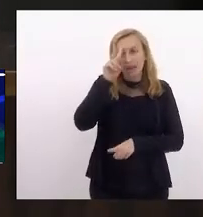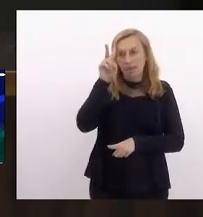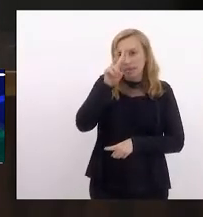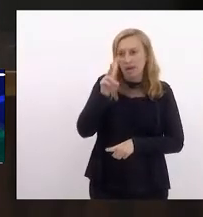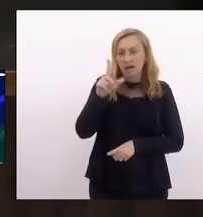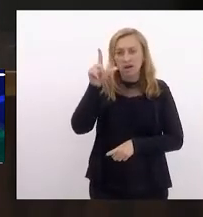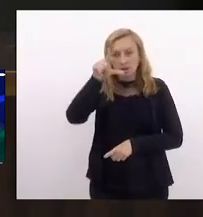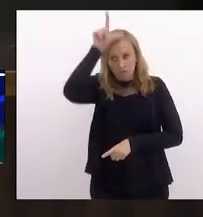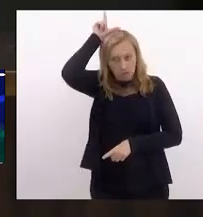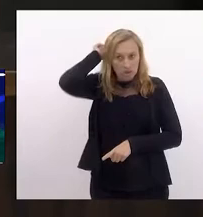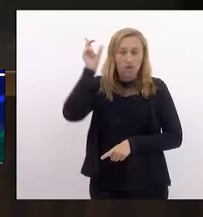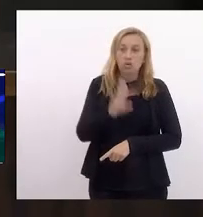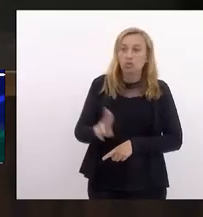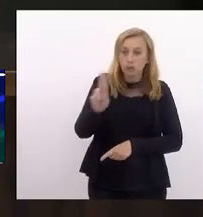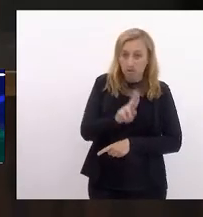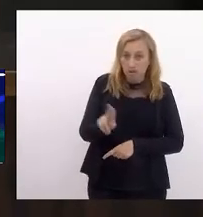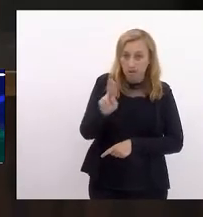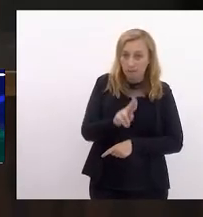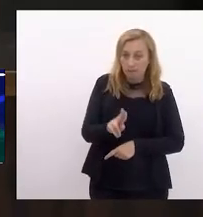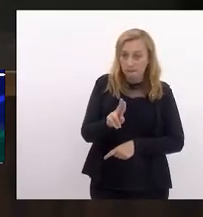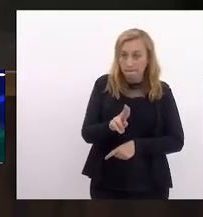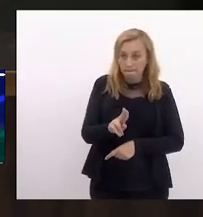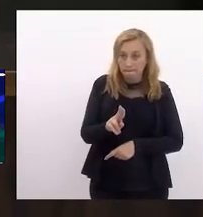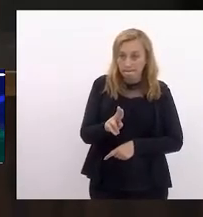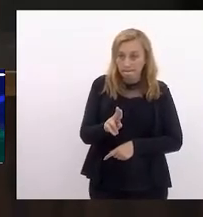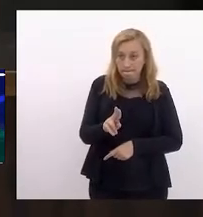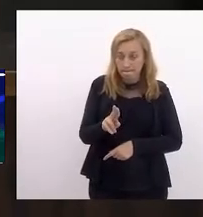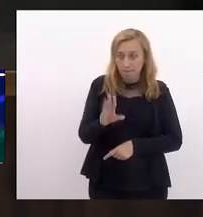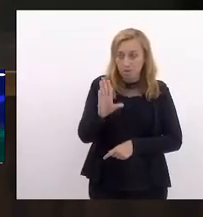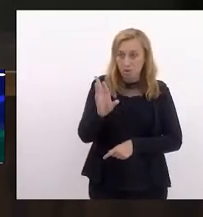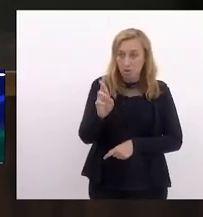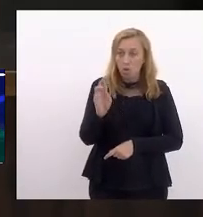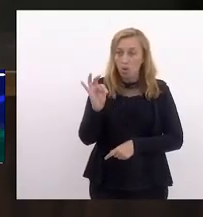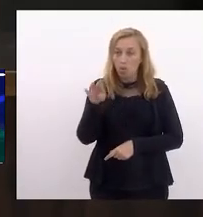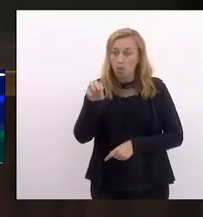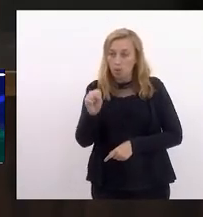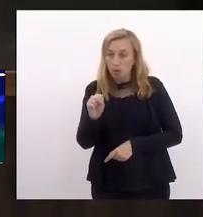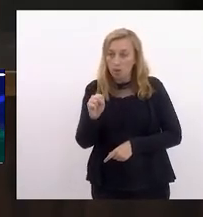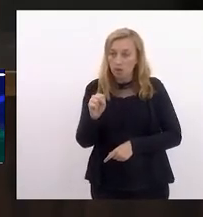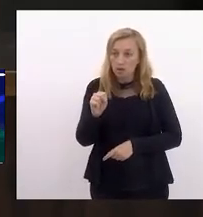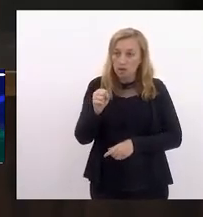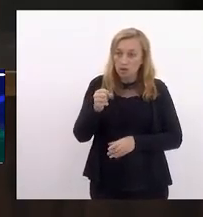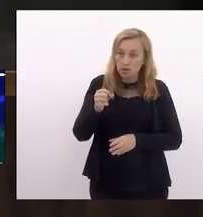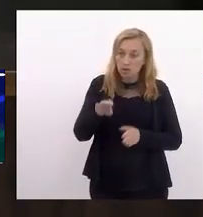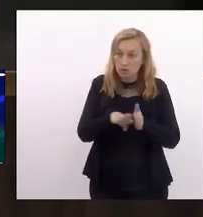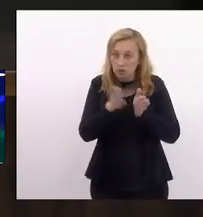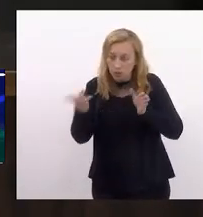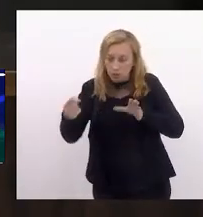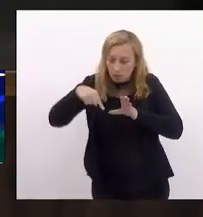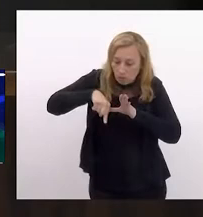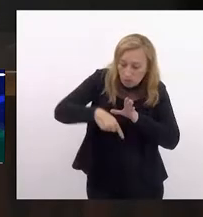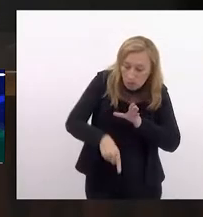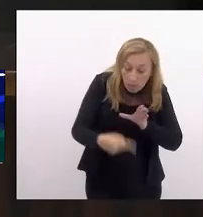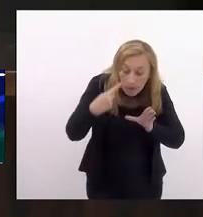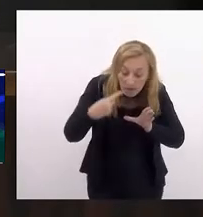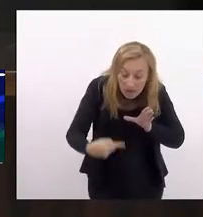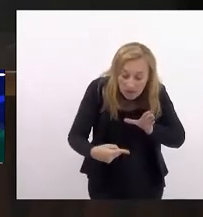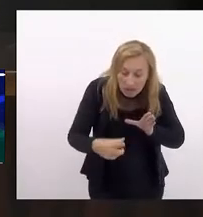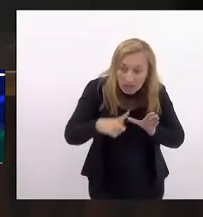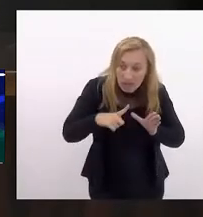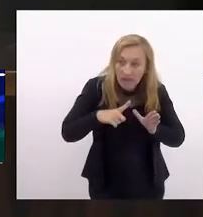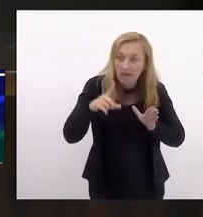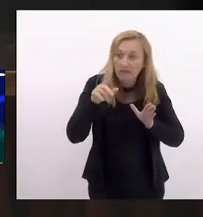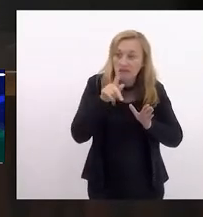a luz que se nós tivéssemos que os robôs submarinos para fiscalizar por exemplo o casamento ou não nos postos